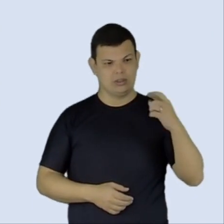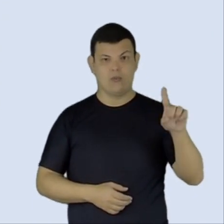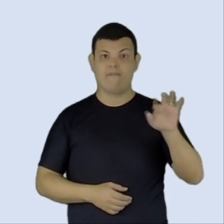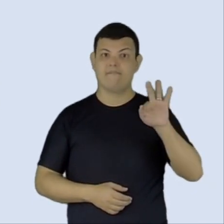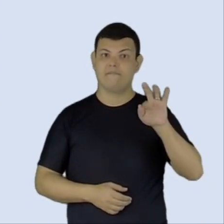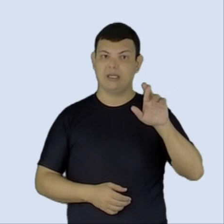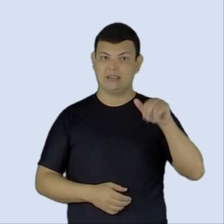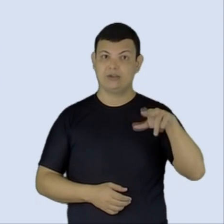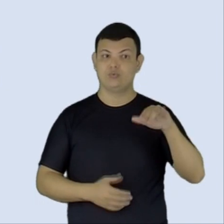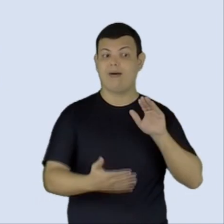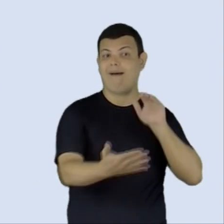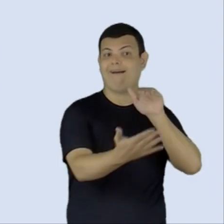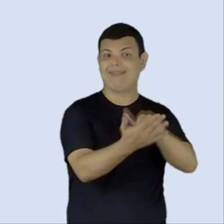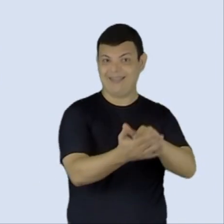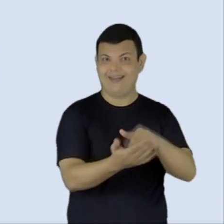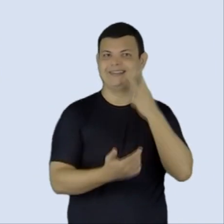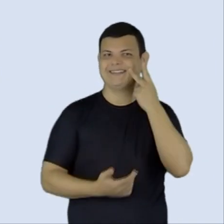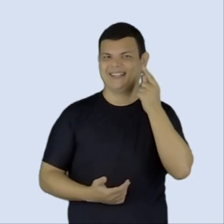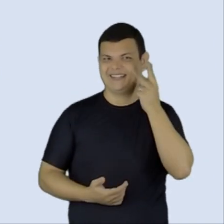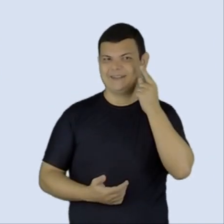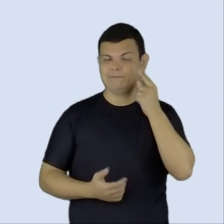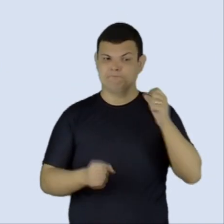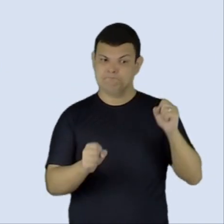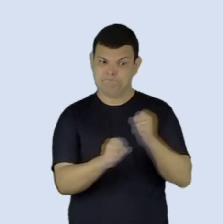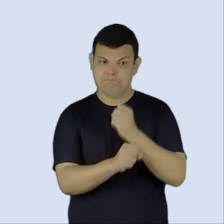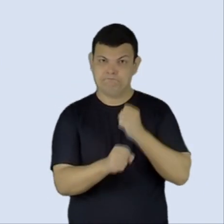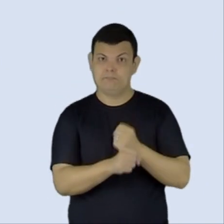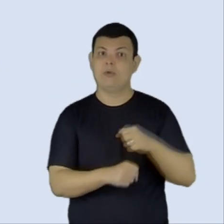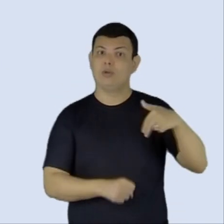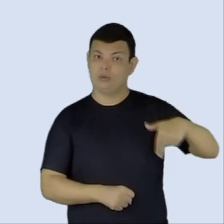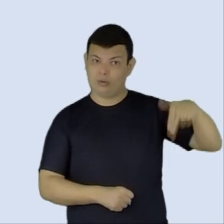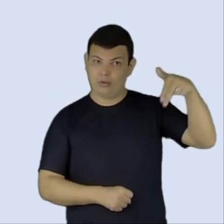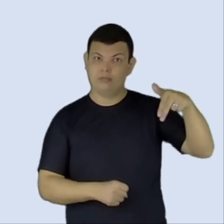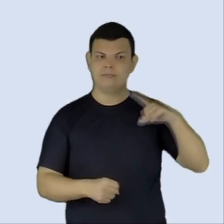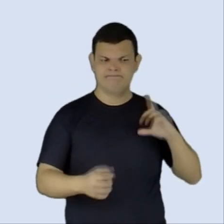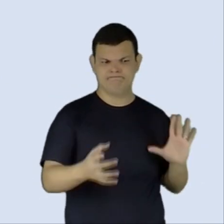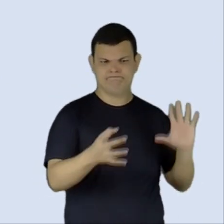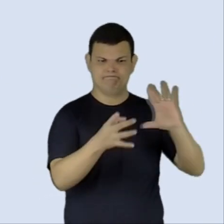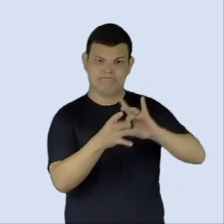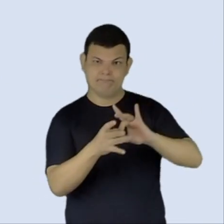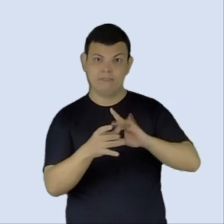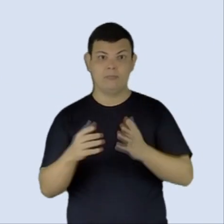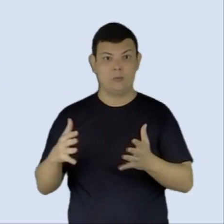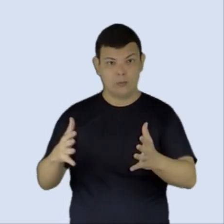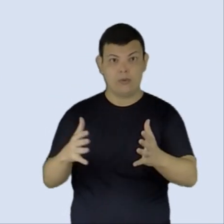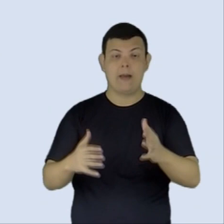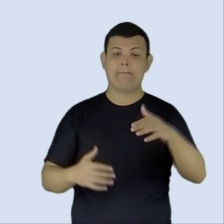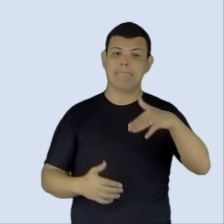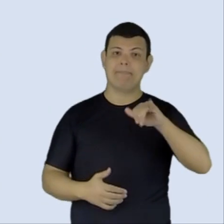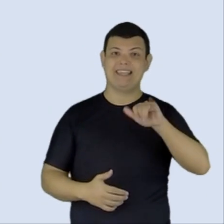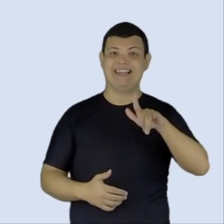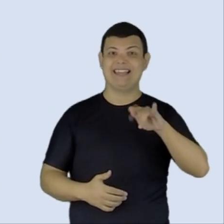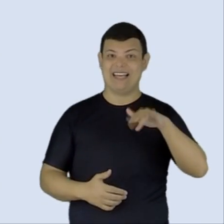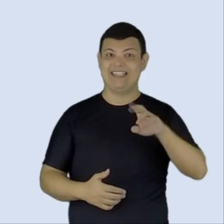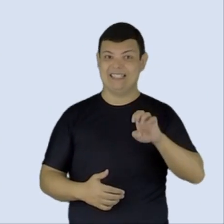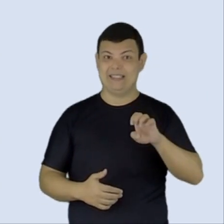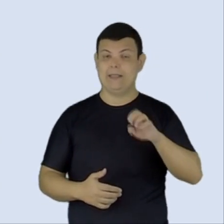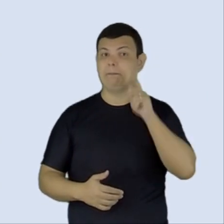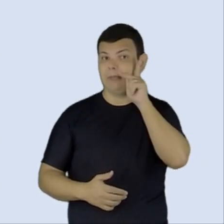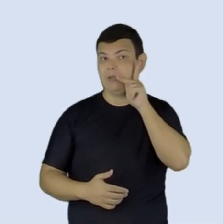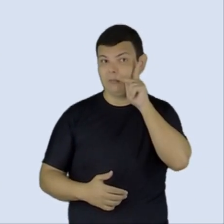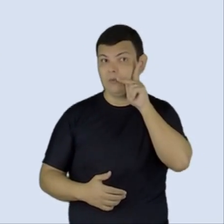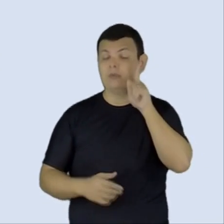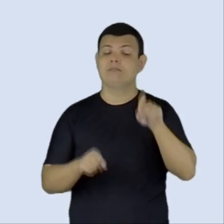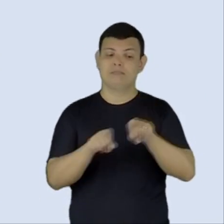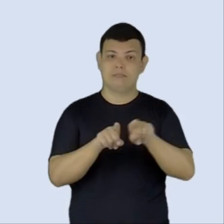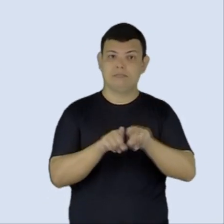Ceará. A conclusão das obras do Eixo Norte permite a integração entre os reservatórios Milagres, em Pernambuco, e Jati,